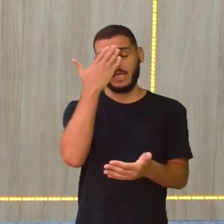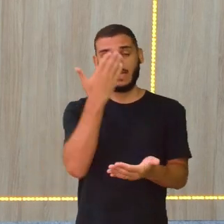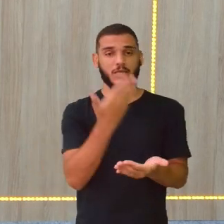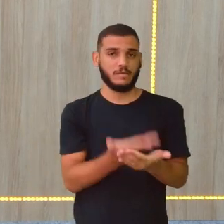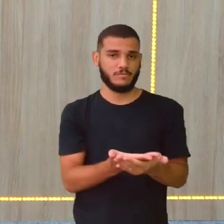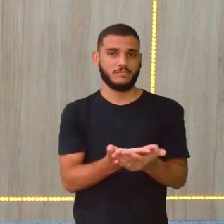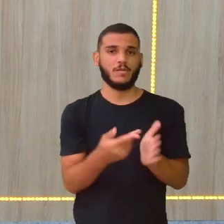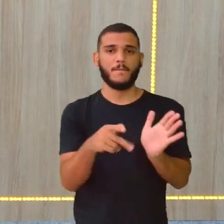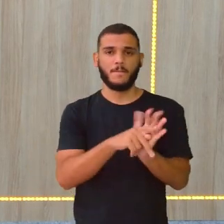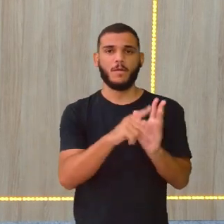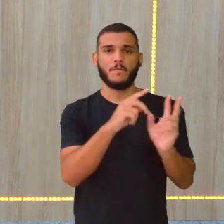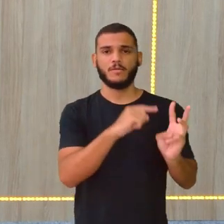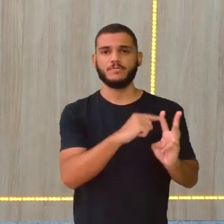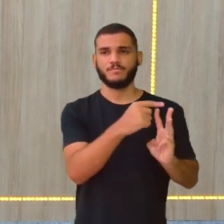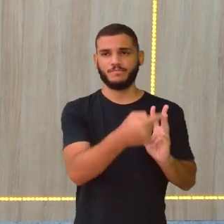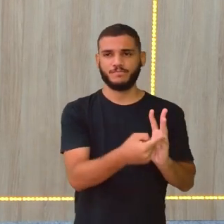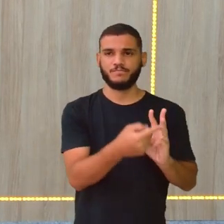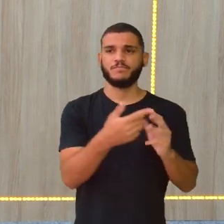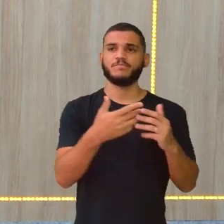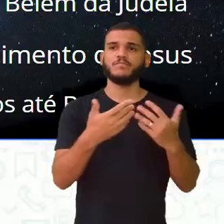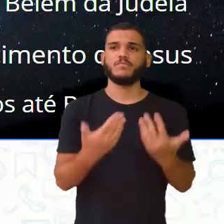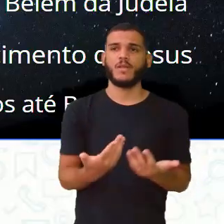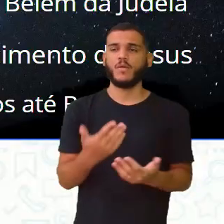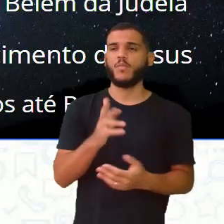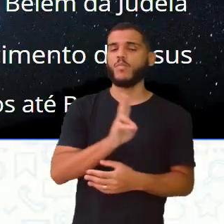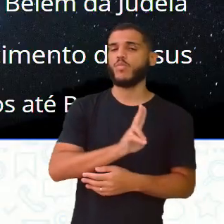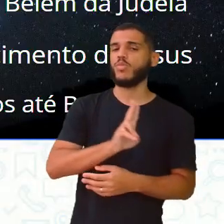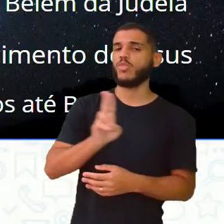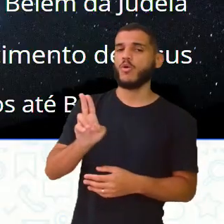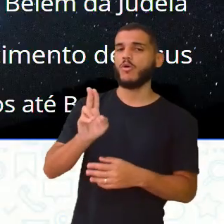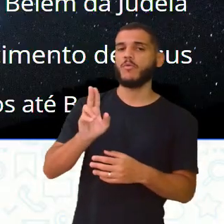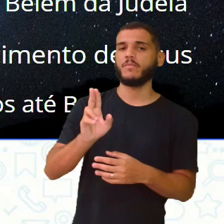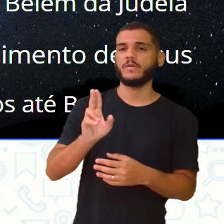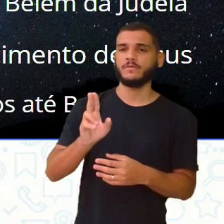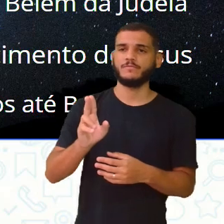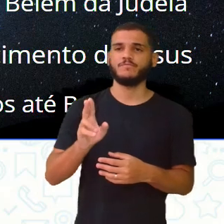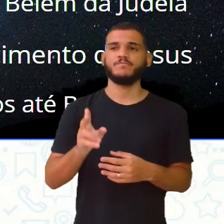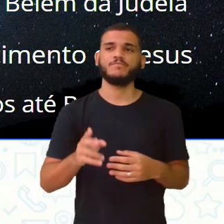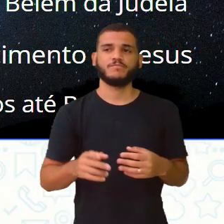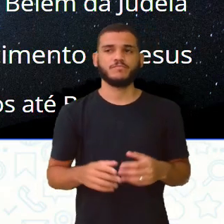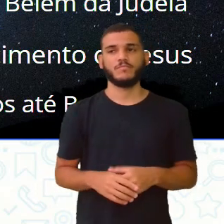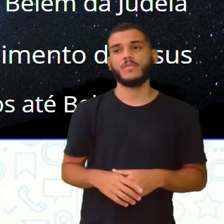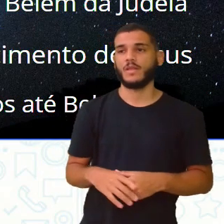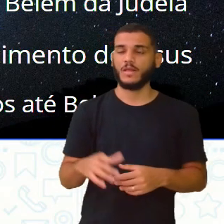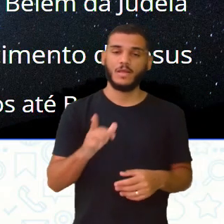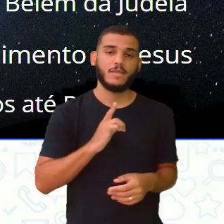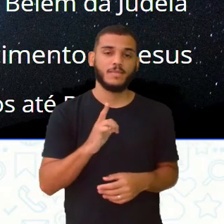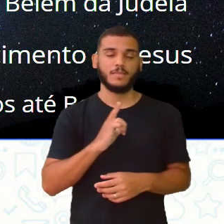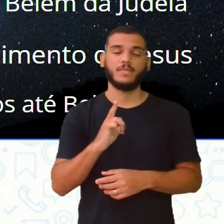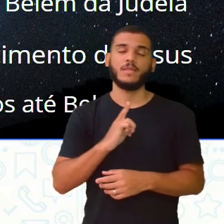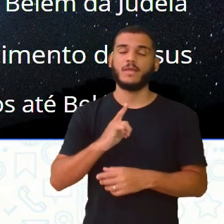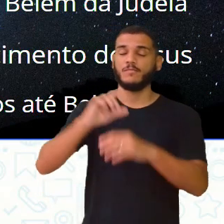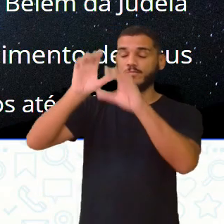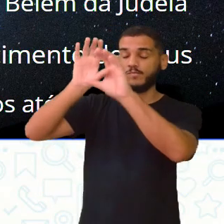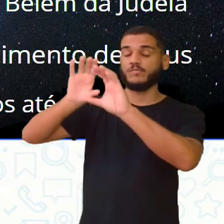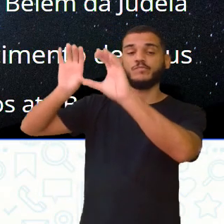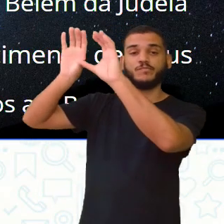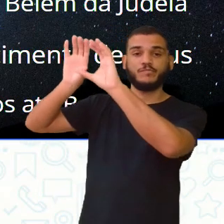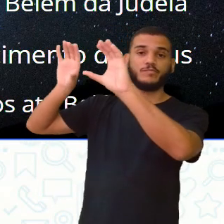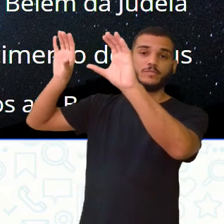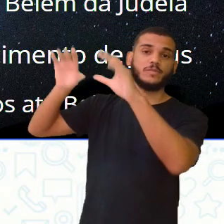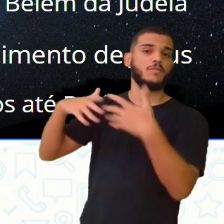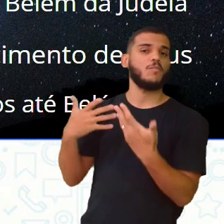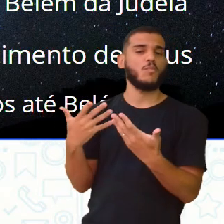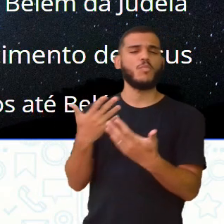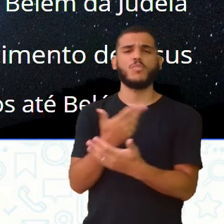seguindo. Quais os nomes dados à estrela diferente que aparece no céu, anunciando o nascimento